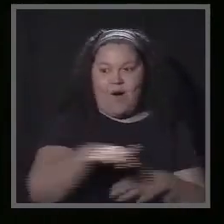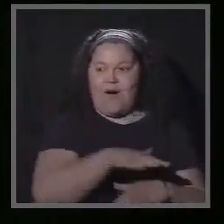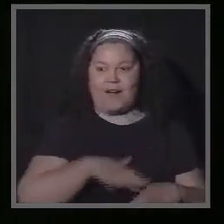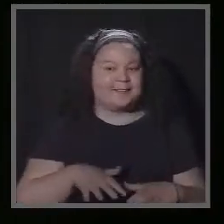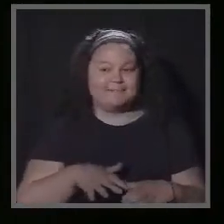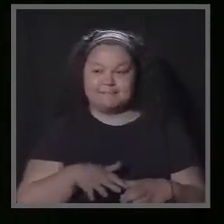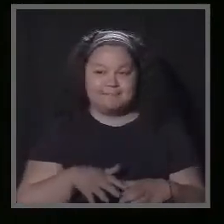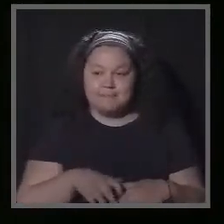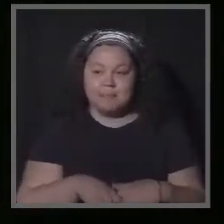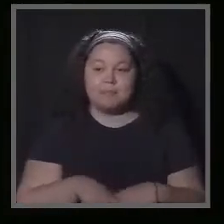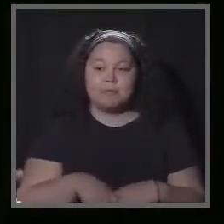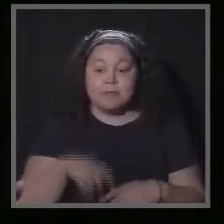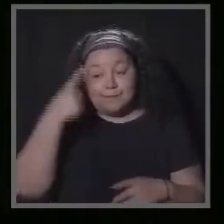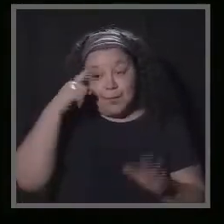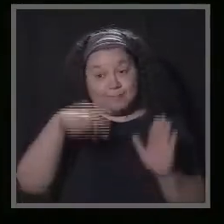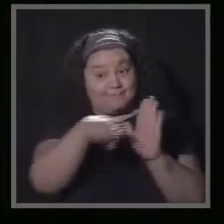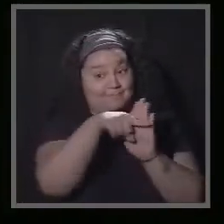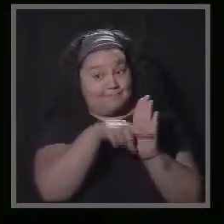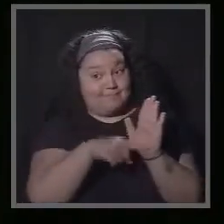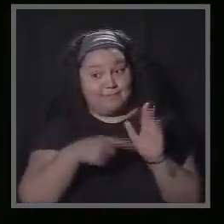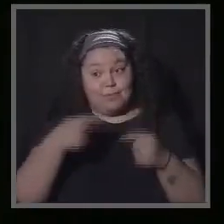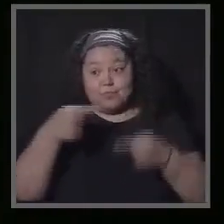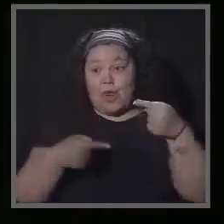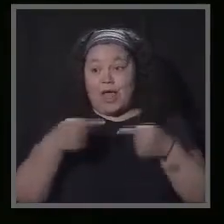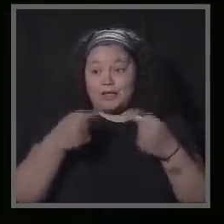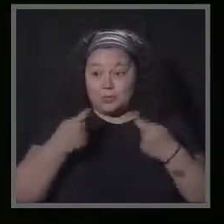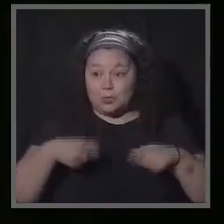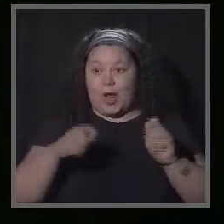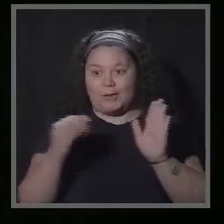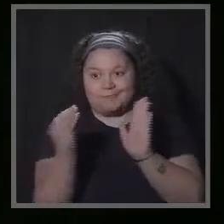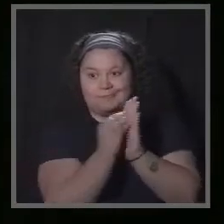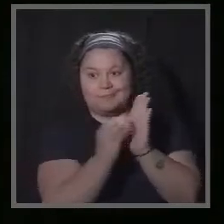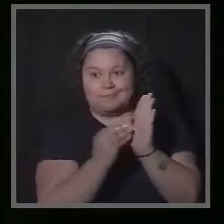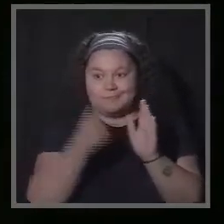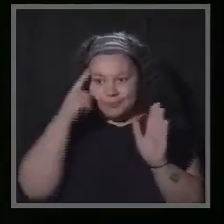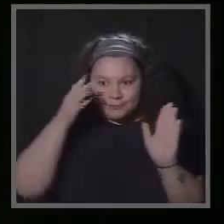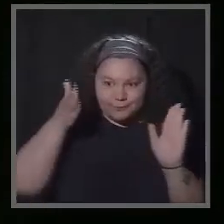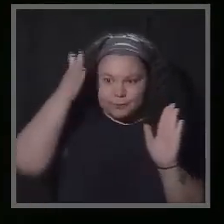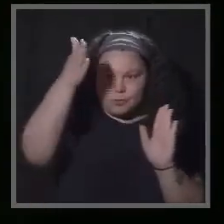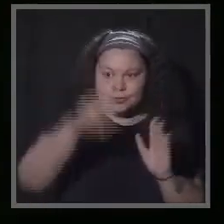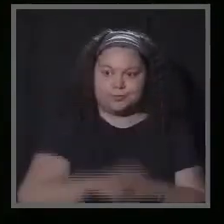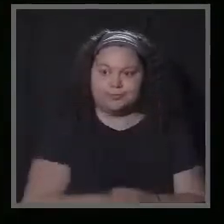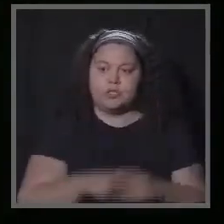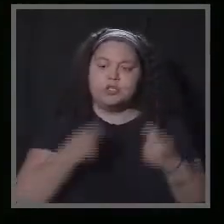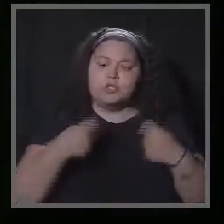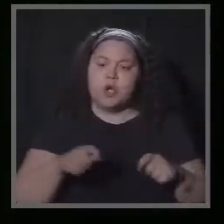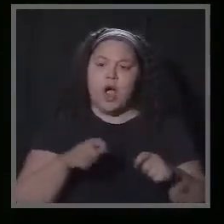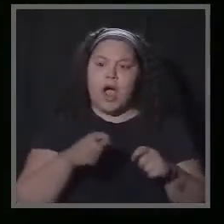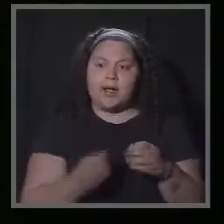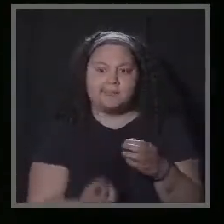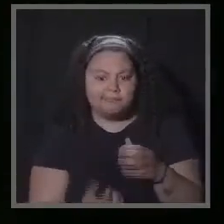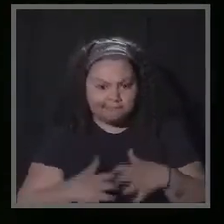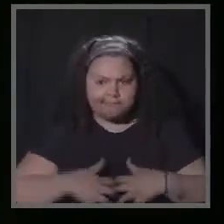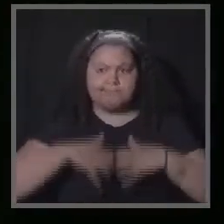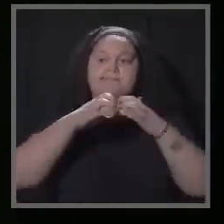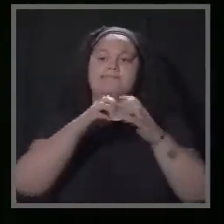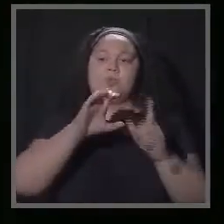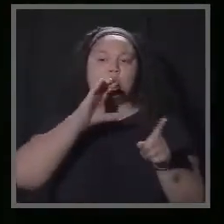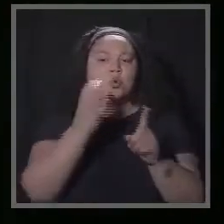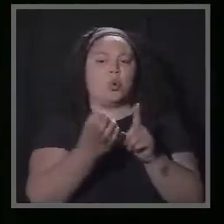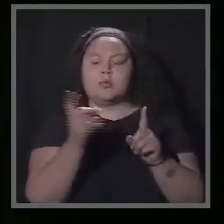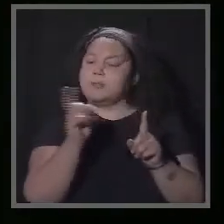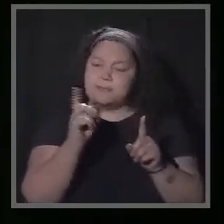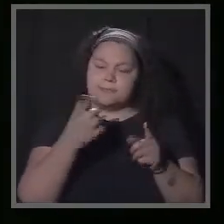futuro que capacitem os indivíduos para serem criadores ativos da cultura e participantes vivos de um